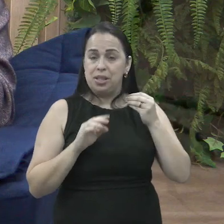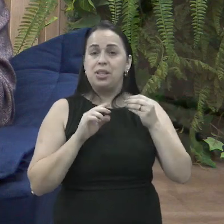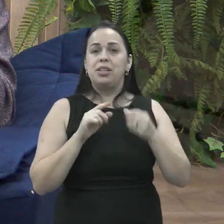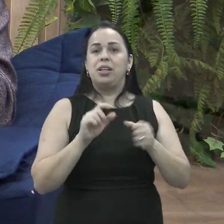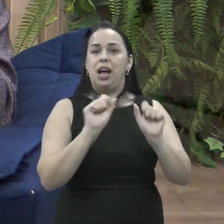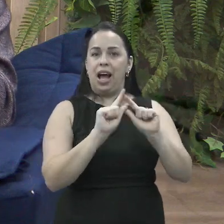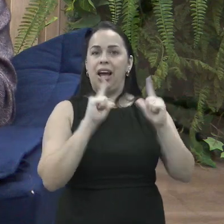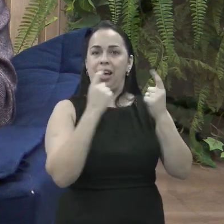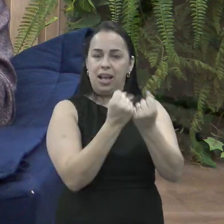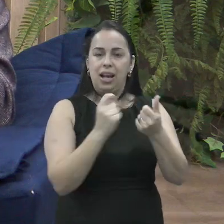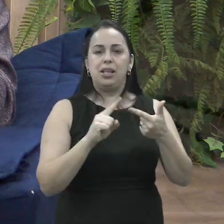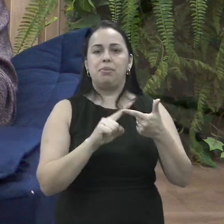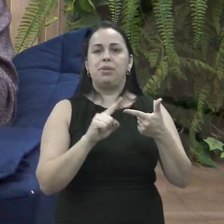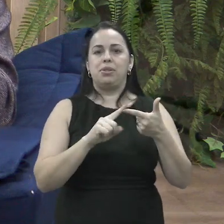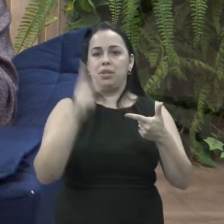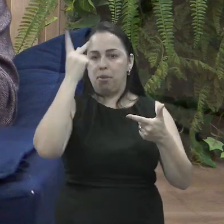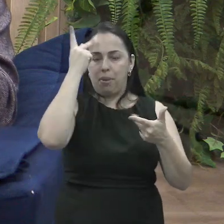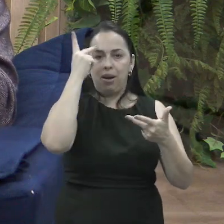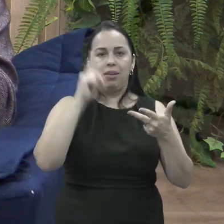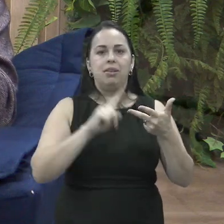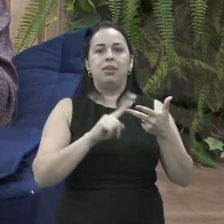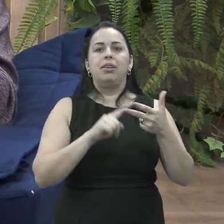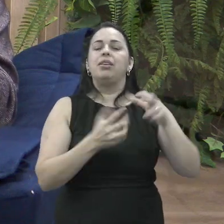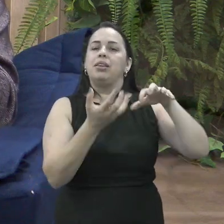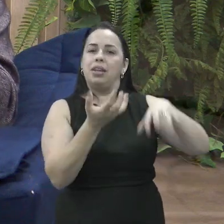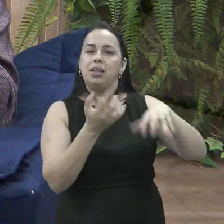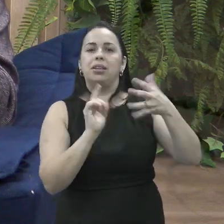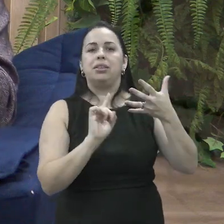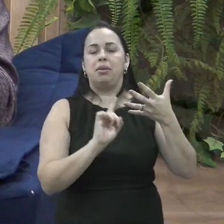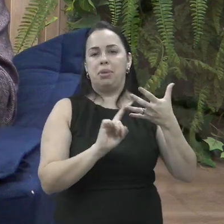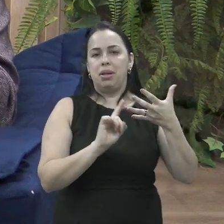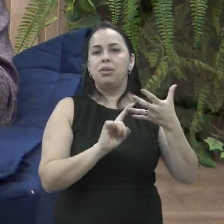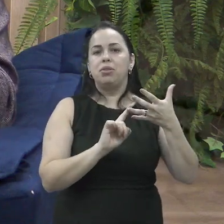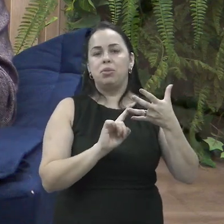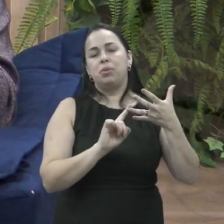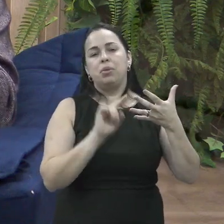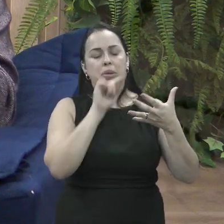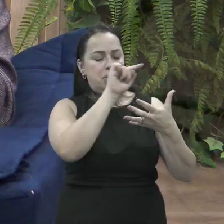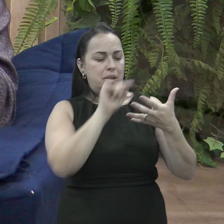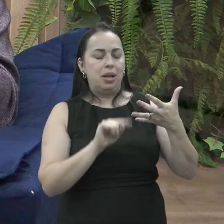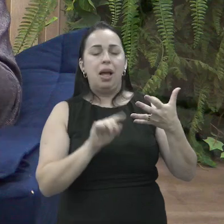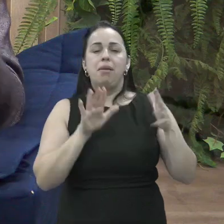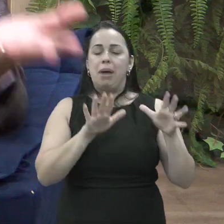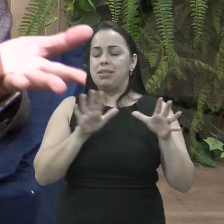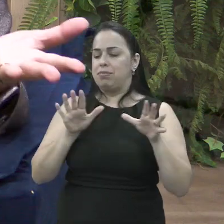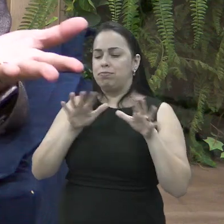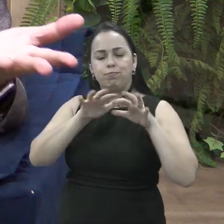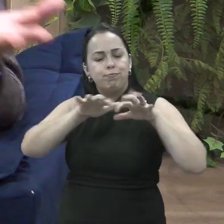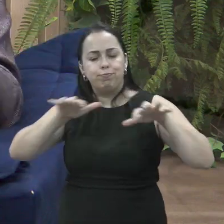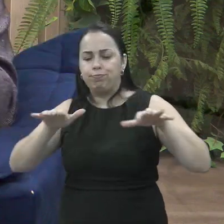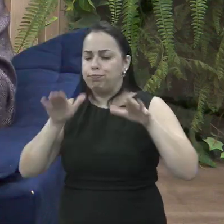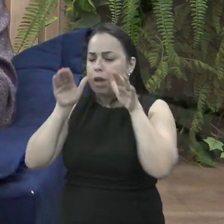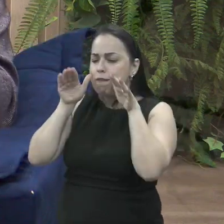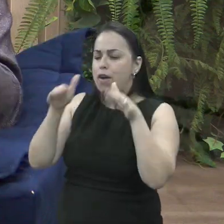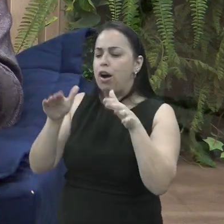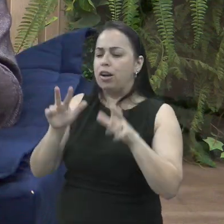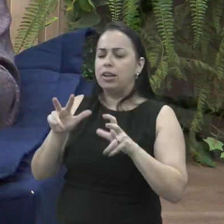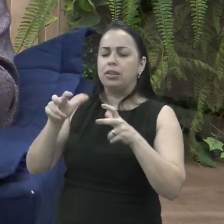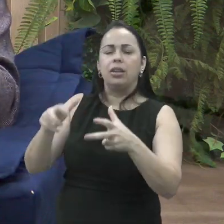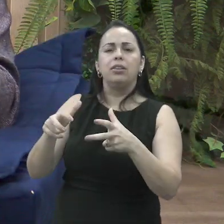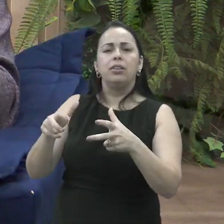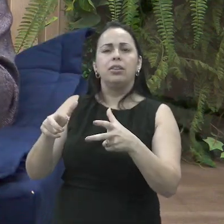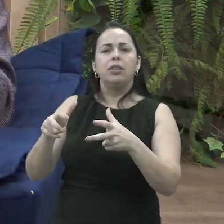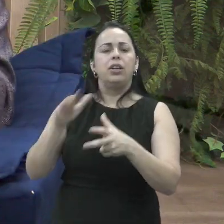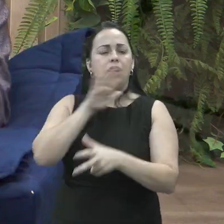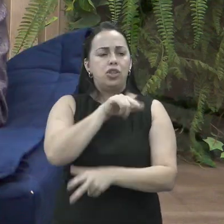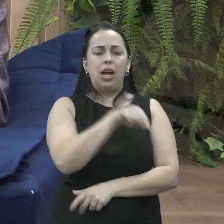Assembleia Legislativa de São Paulo, Câmara dos Deputados e Câmara Municipal de São Paulo. Quando eu venho para a Câmara de São José, obviamente que